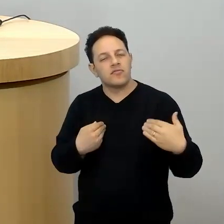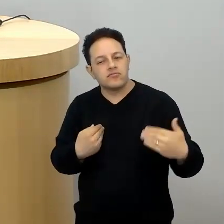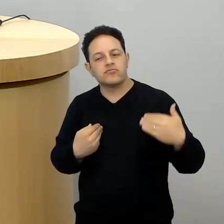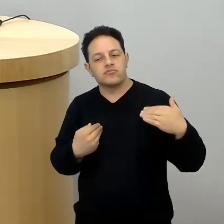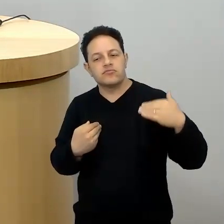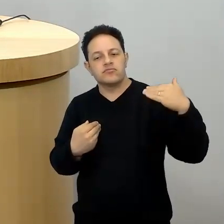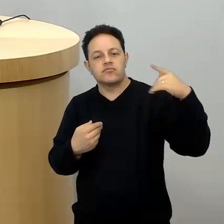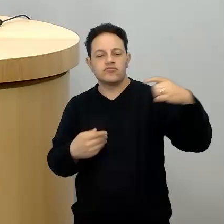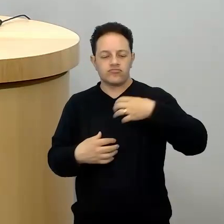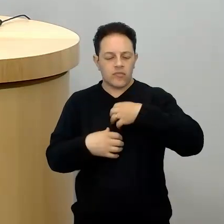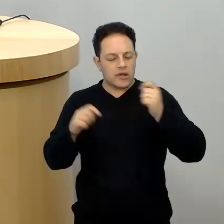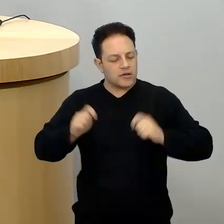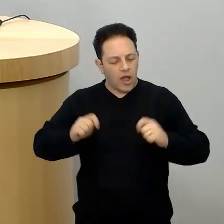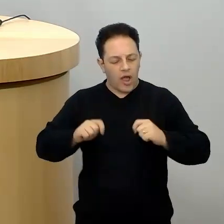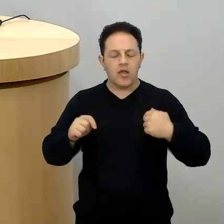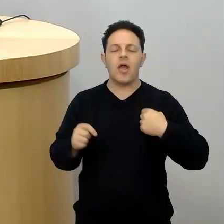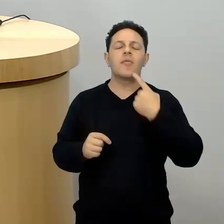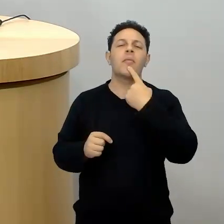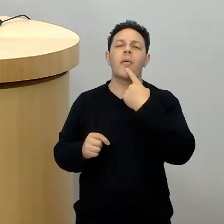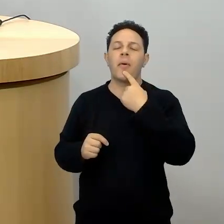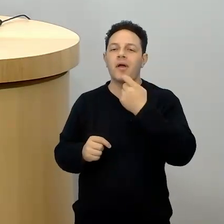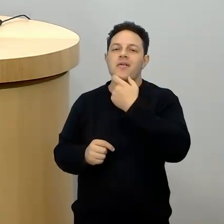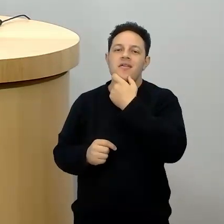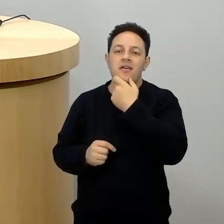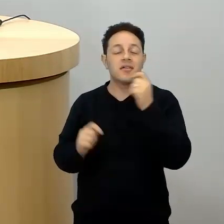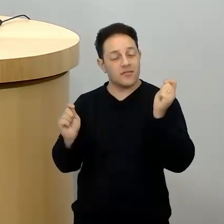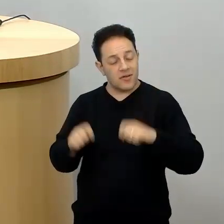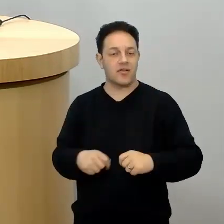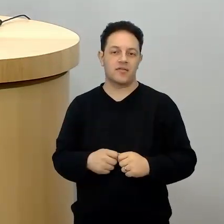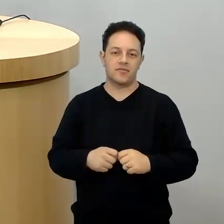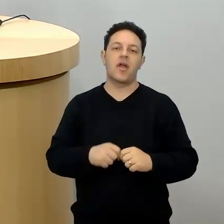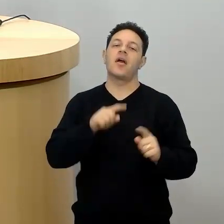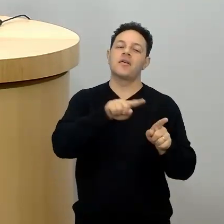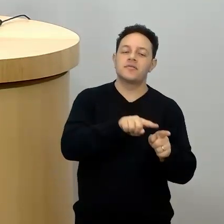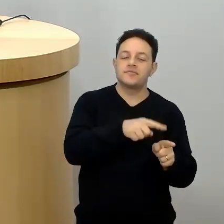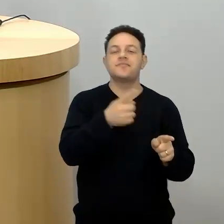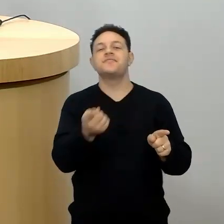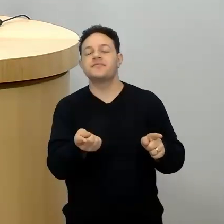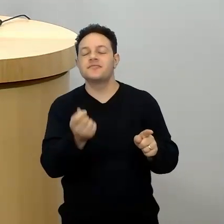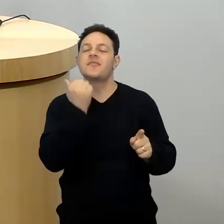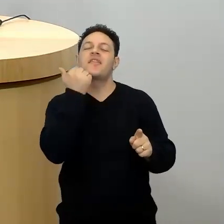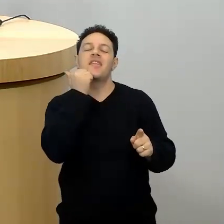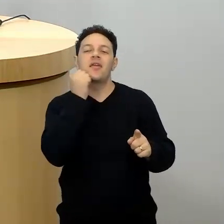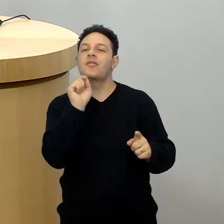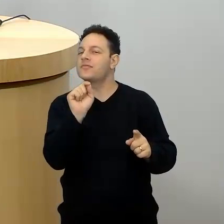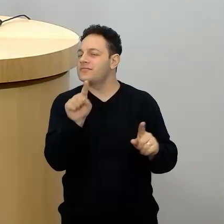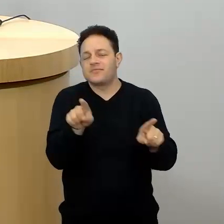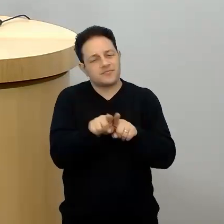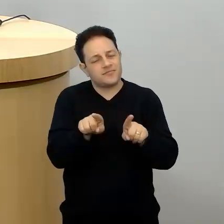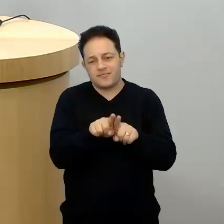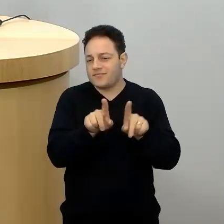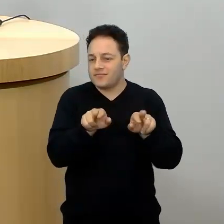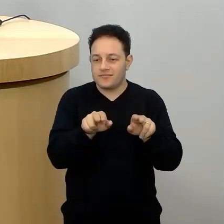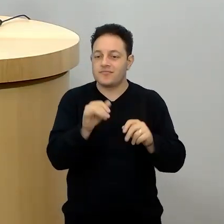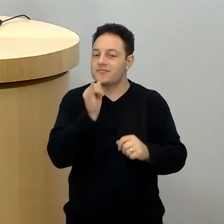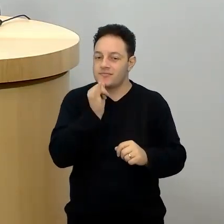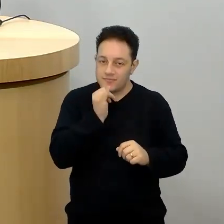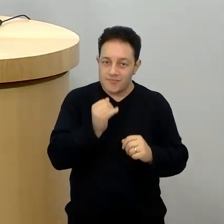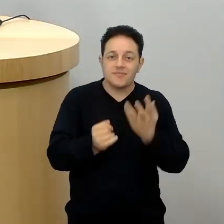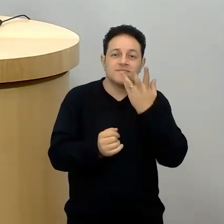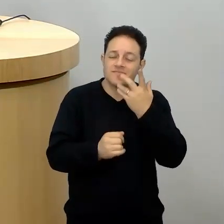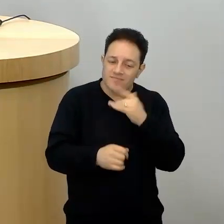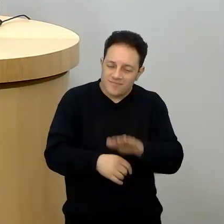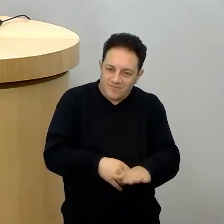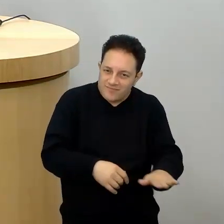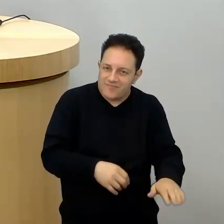que pode falar inglês, né? E aí a gente parte para ciências, né, Renata? Que é a mesma coisa. Então, dentro dos